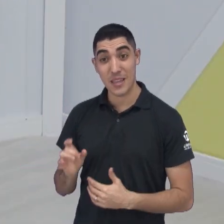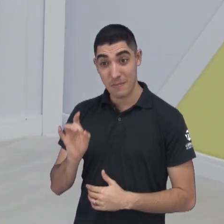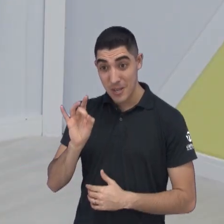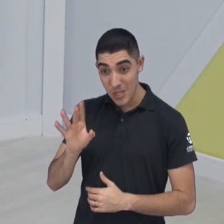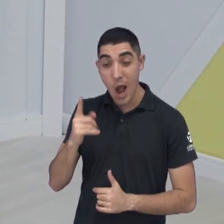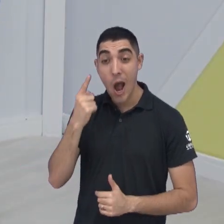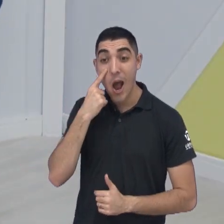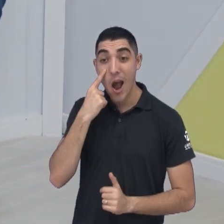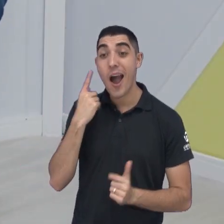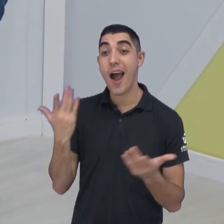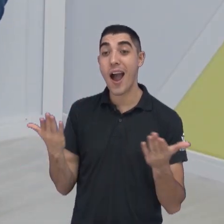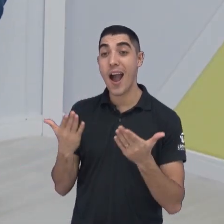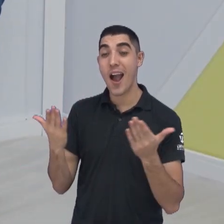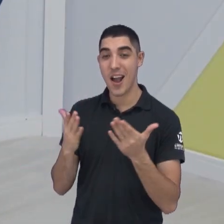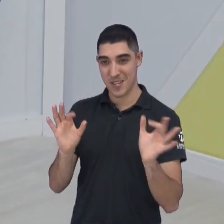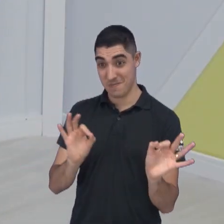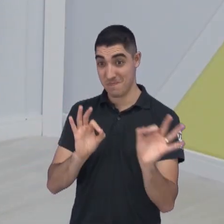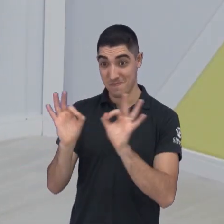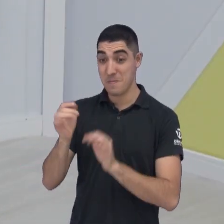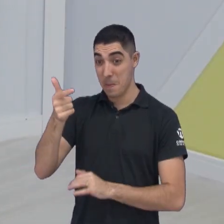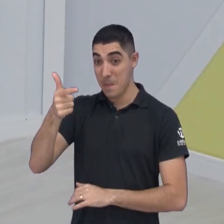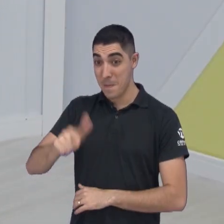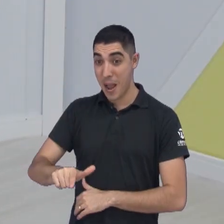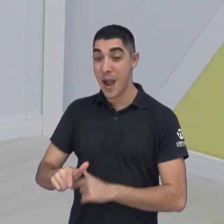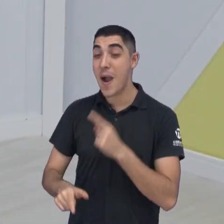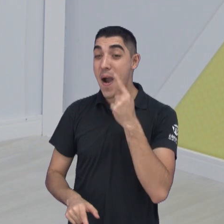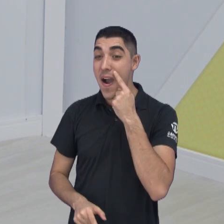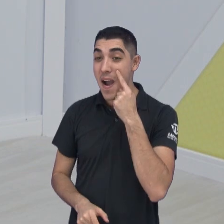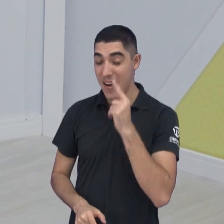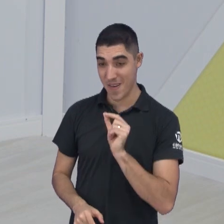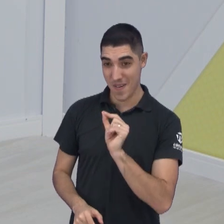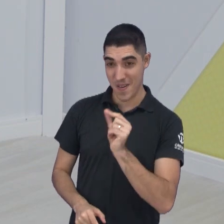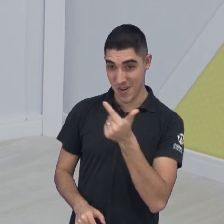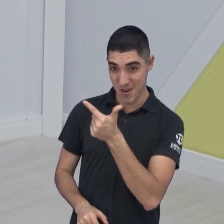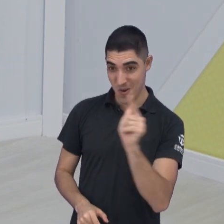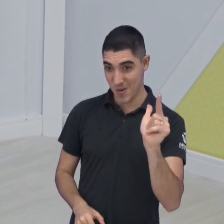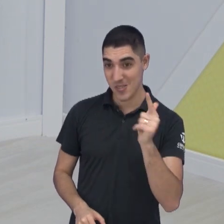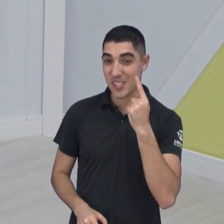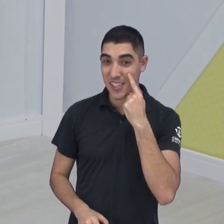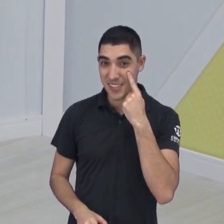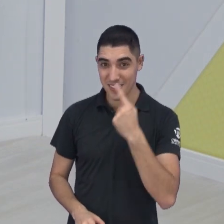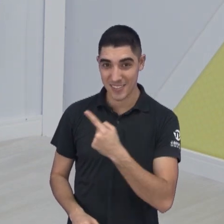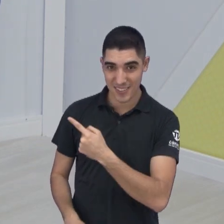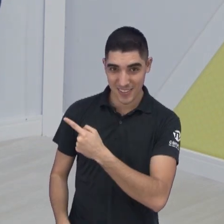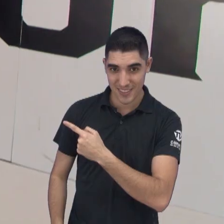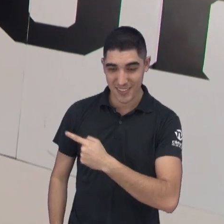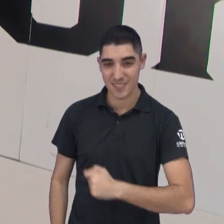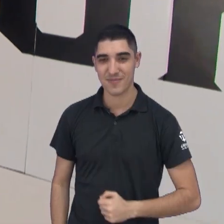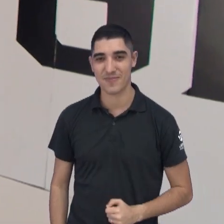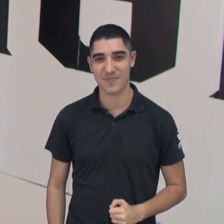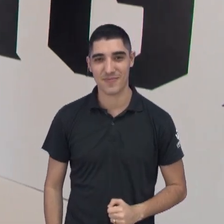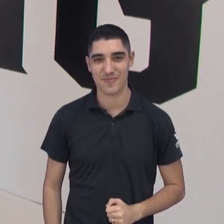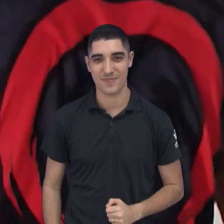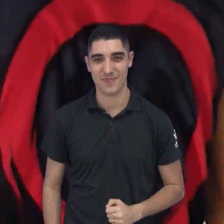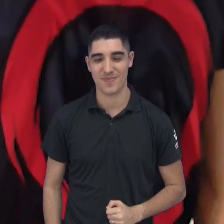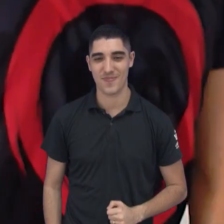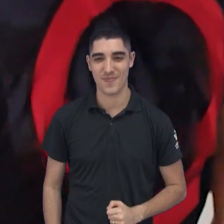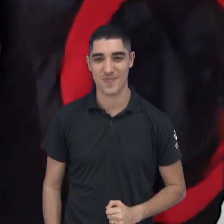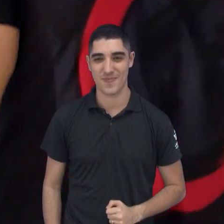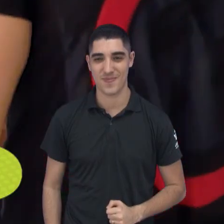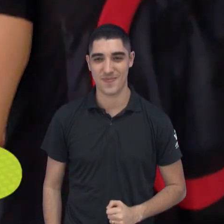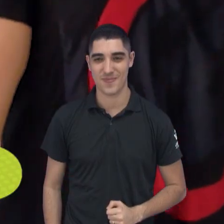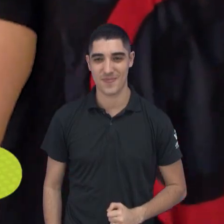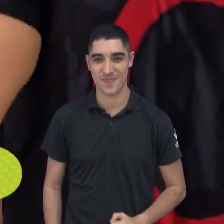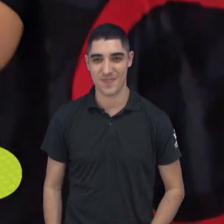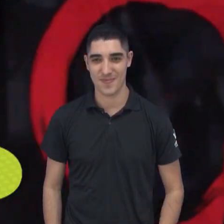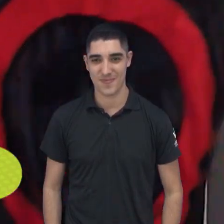Matheus, coloca pra gente que teve mais. O Gabriel pegou o Paulo de jeito. Coloca aqui, Matheus, pra gente, vai. Tela cheia. Aqui, ó, do Felipe.